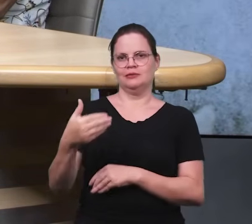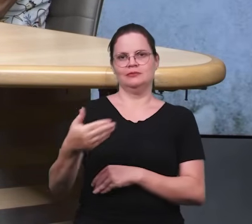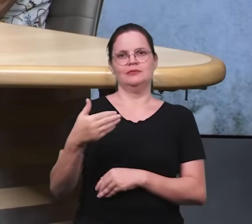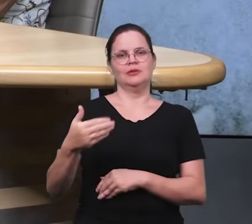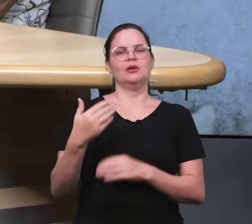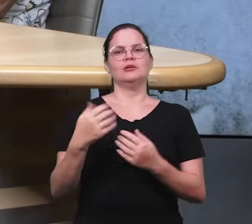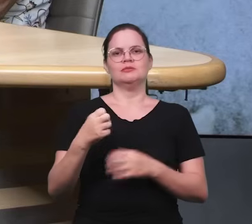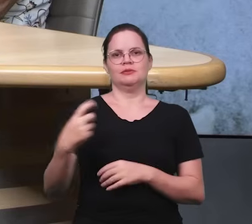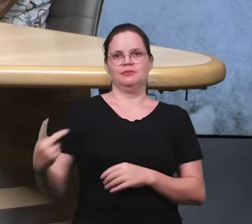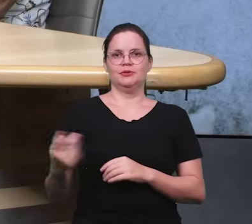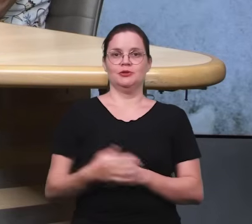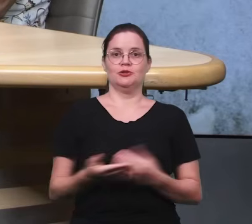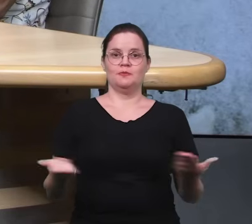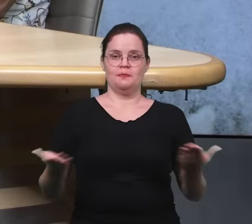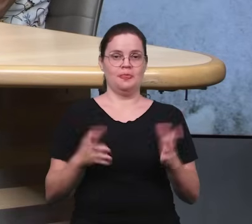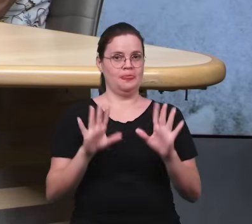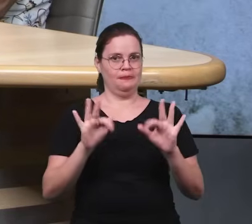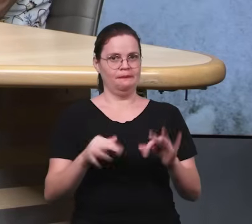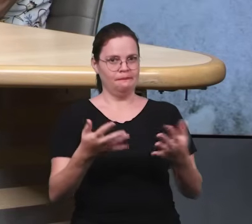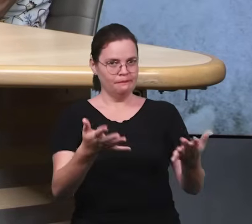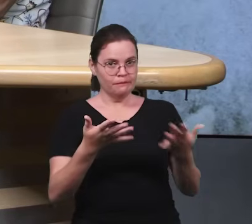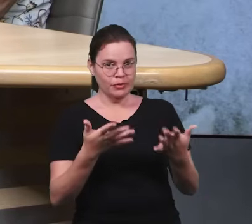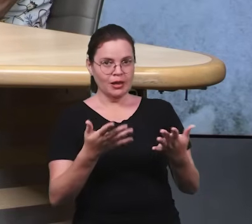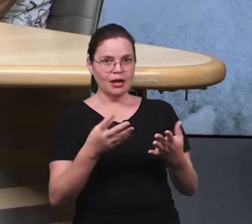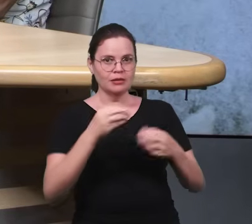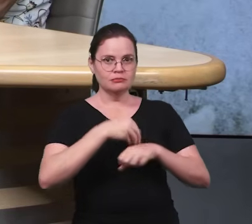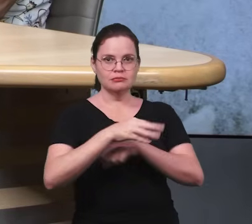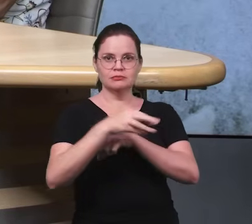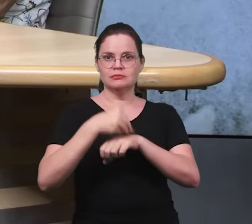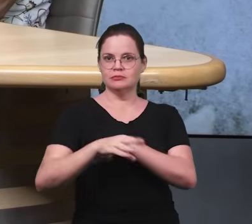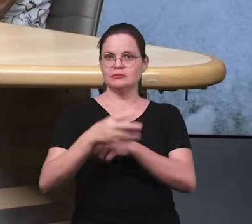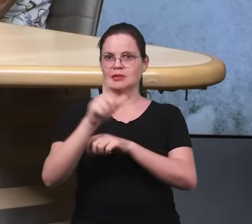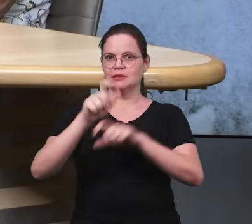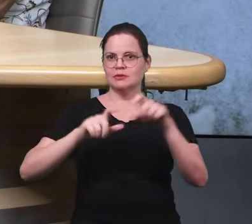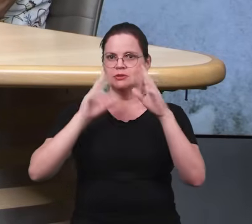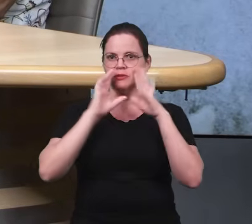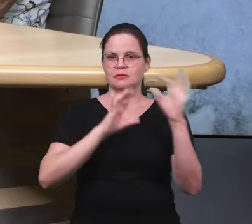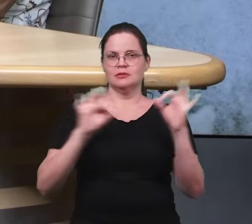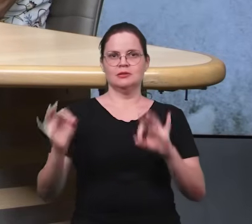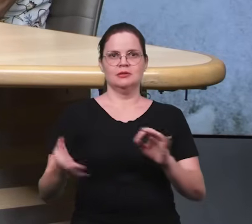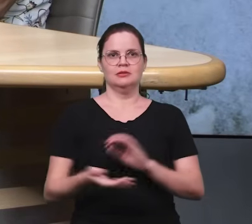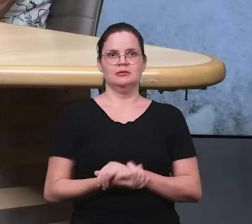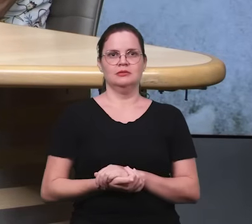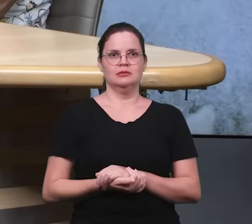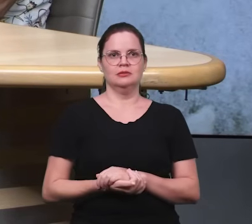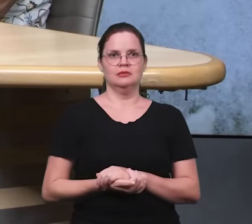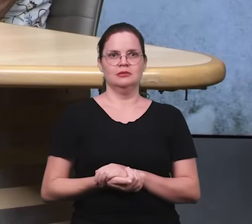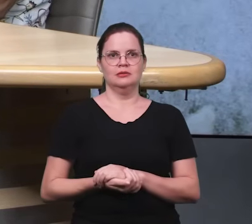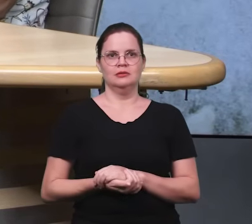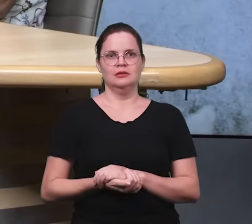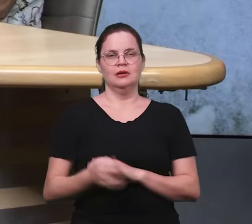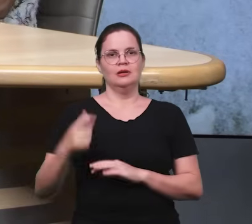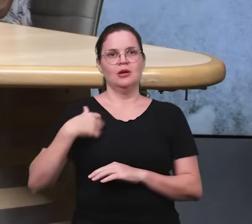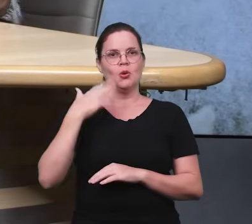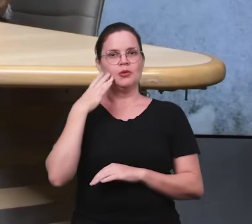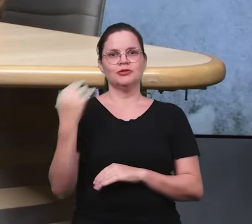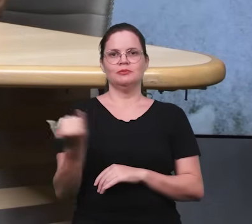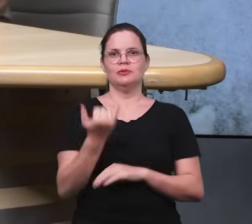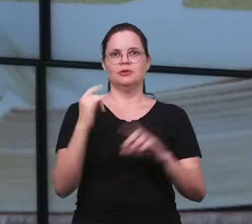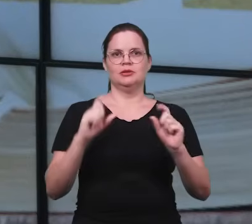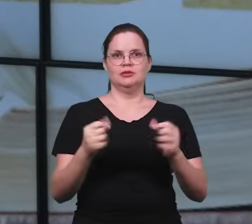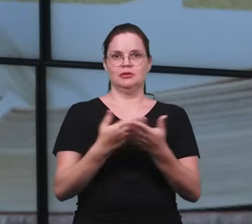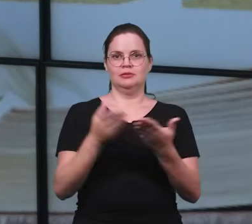nós vamos encerrar agora. Vocês querem deixar ainda algum recado para aquelas que nos assistem? Eu acho que é importante dizer para